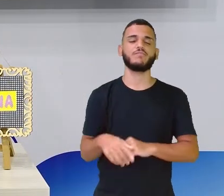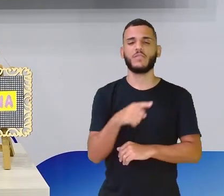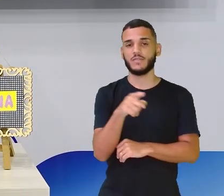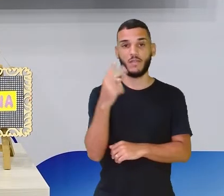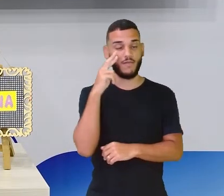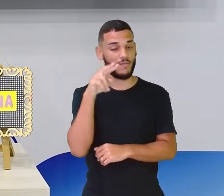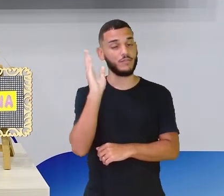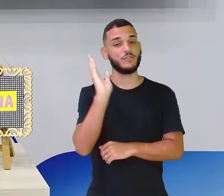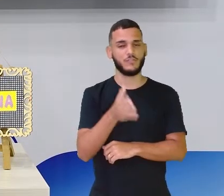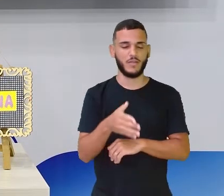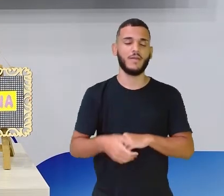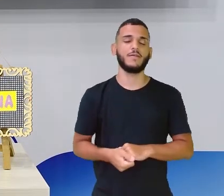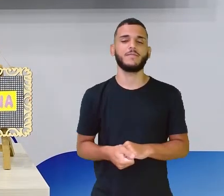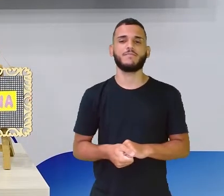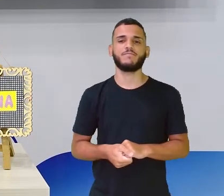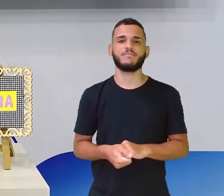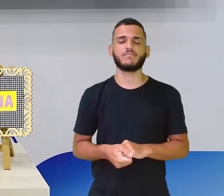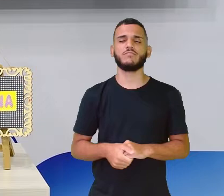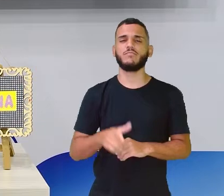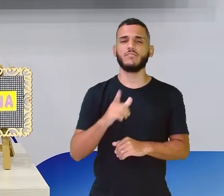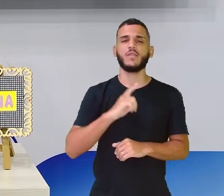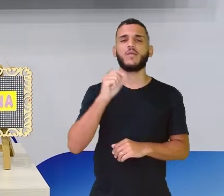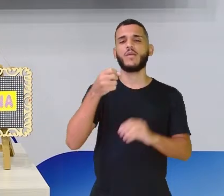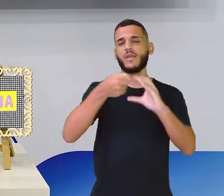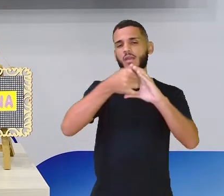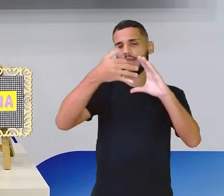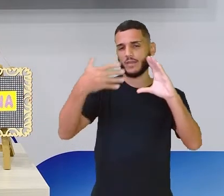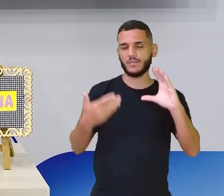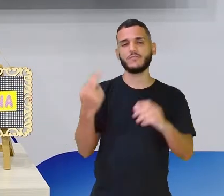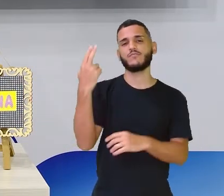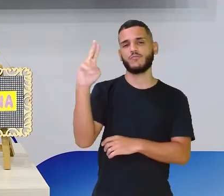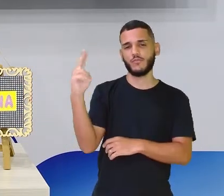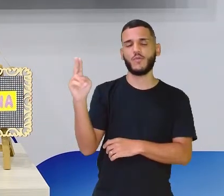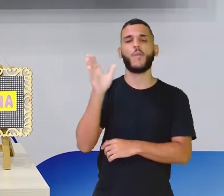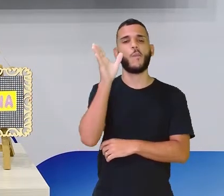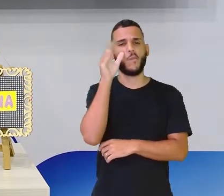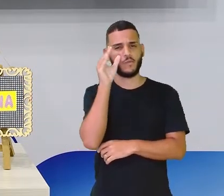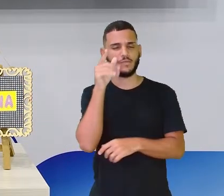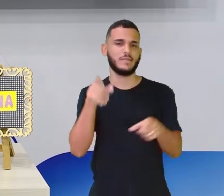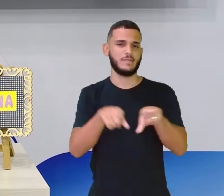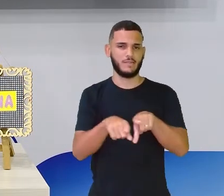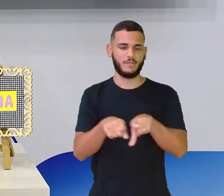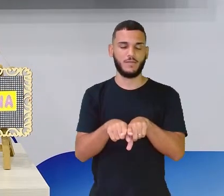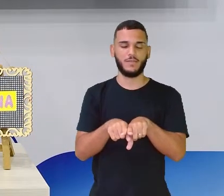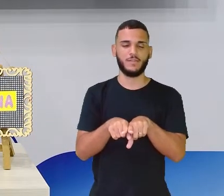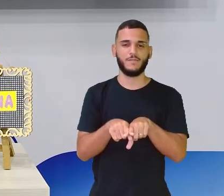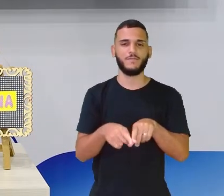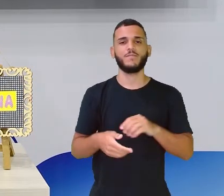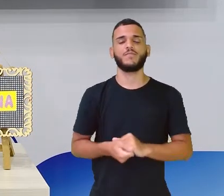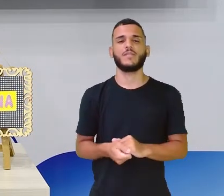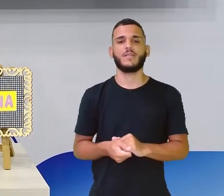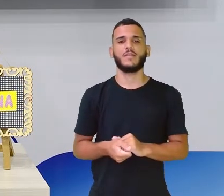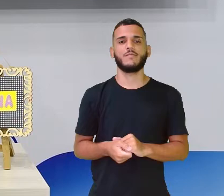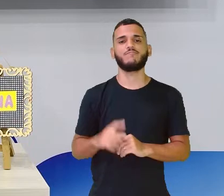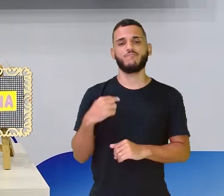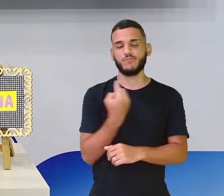mostrou para vocês alguns aspectos do Uruguai, vimos curiosidades. E nós vimos também